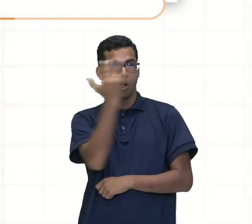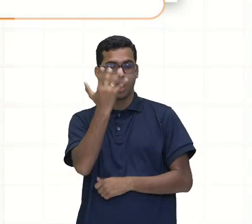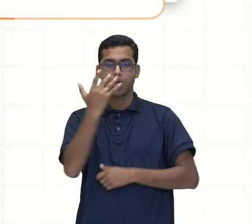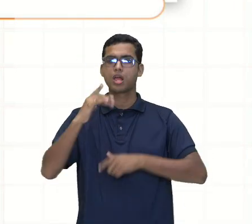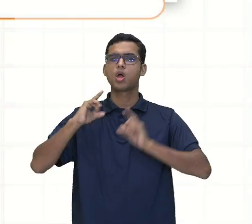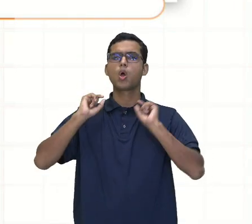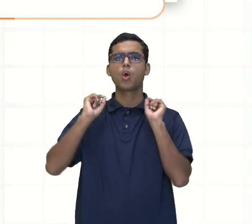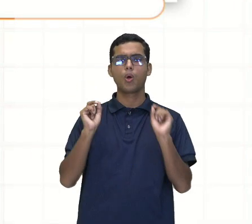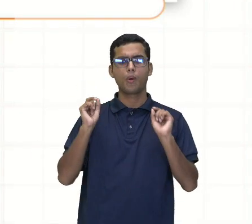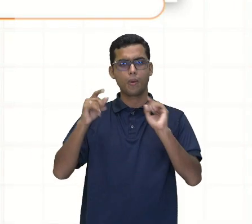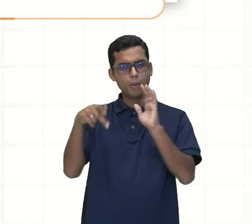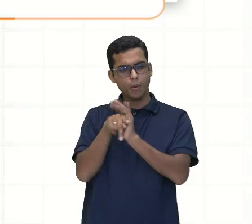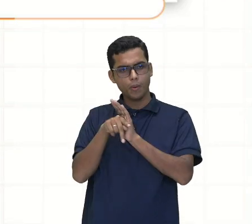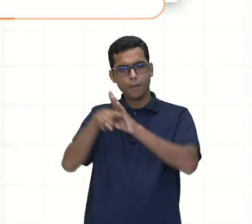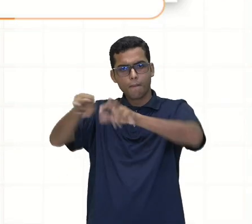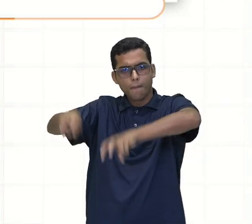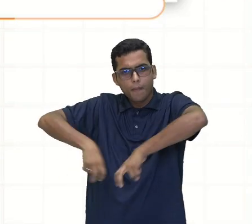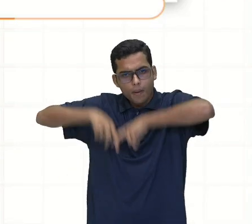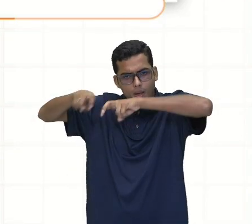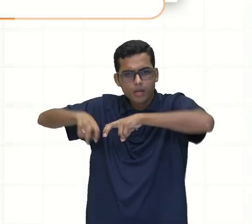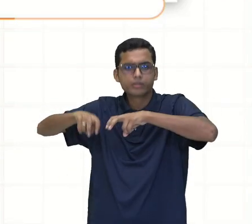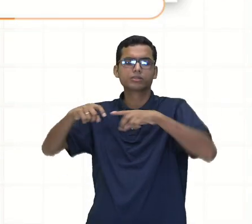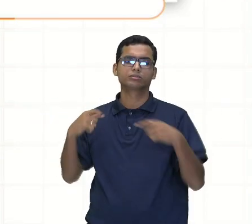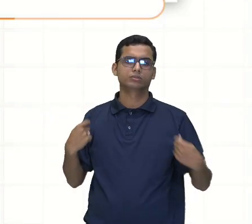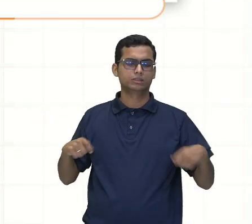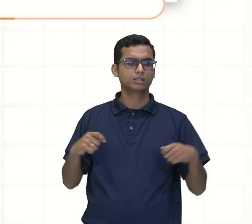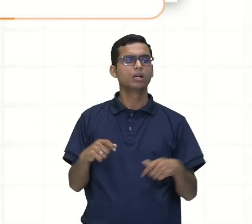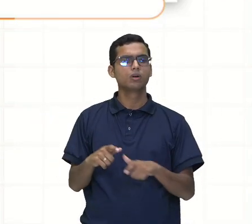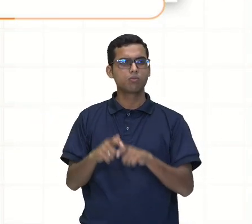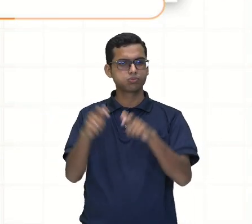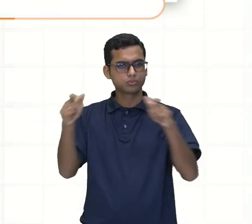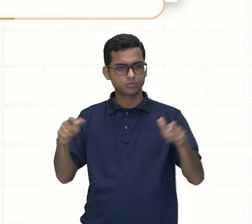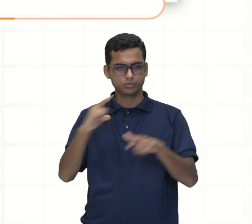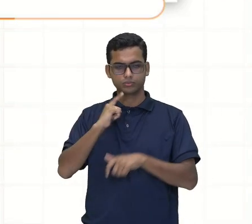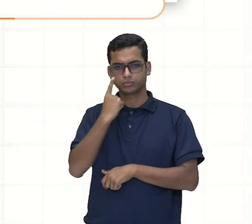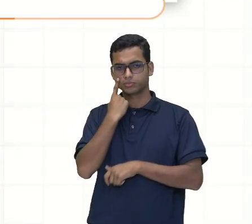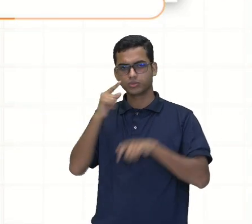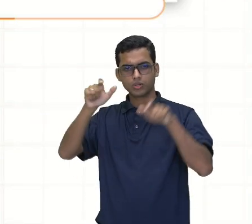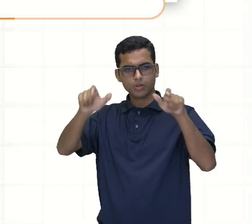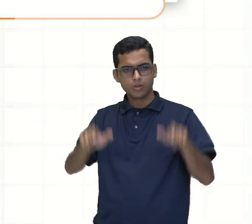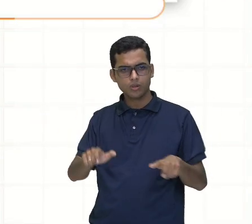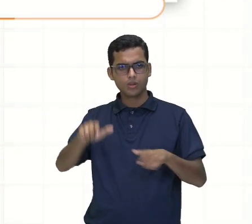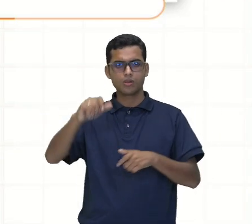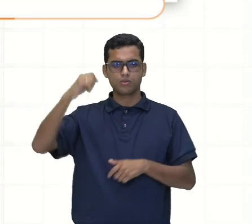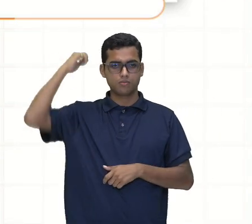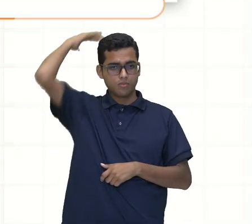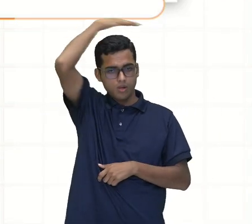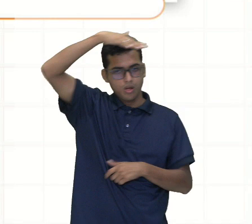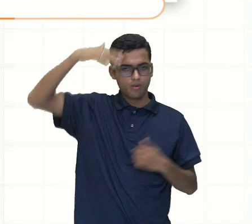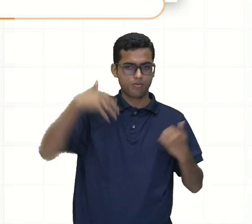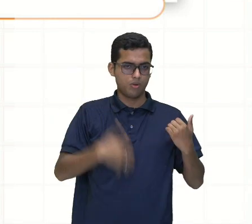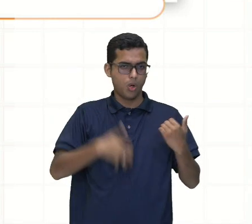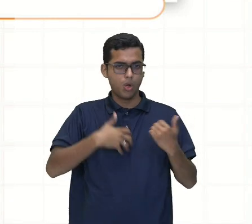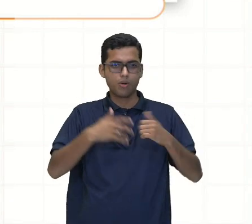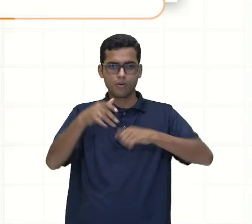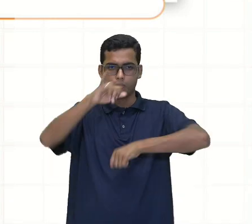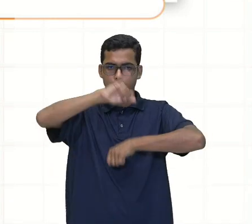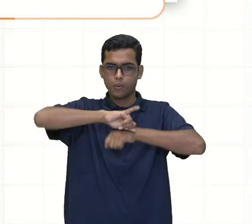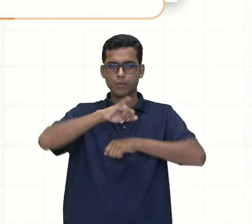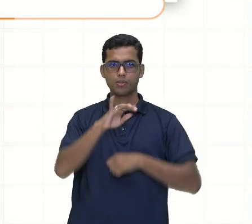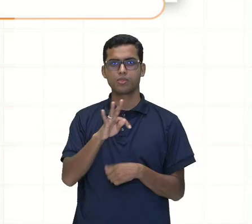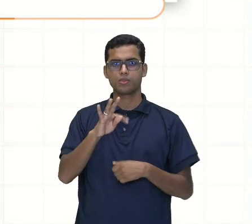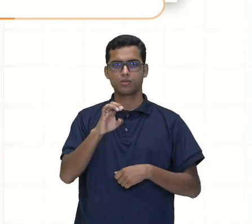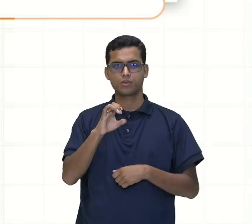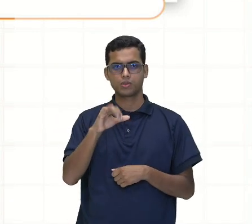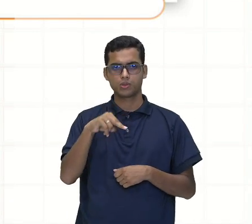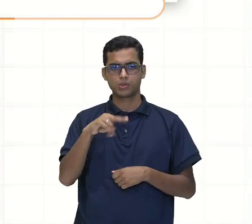agrícola, certo? A sua localização é no Vale do México, a sua capital é Tenochtitlan.